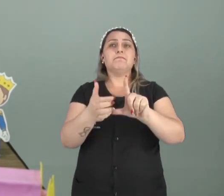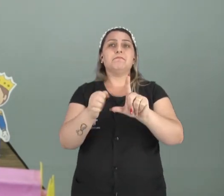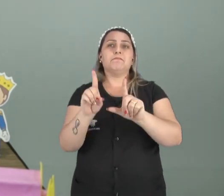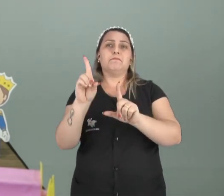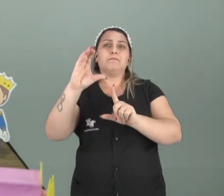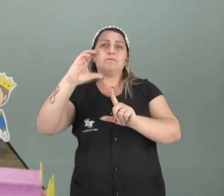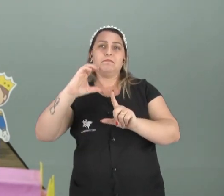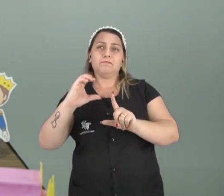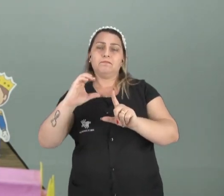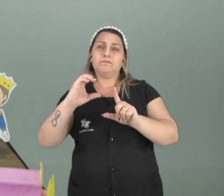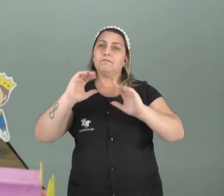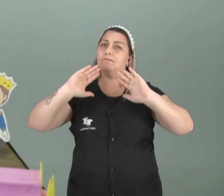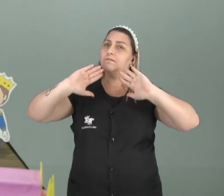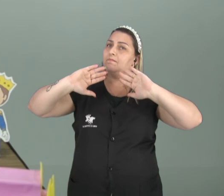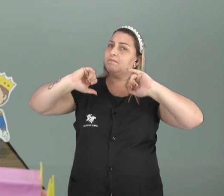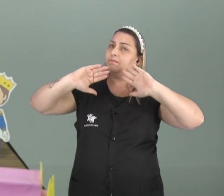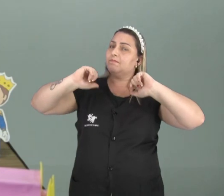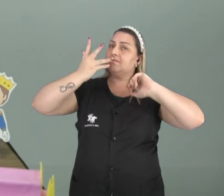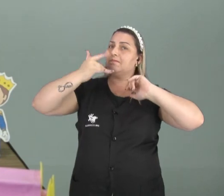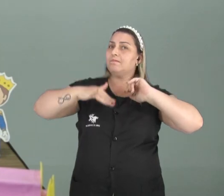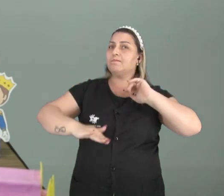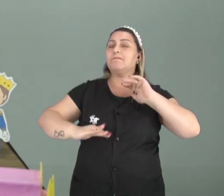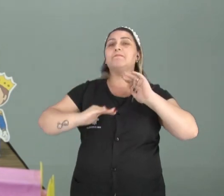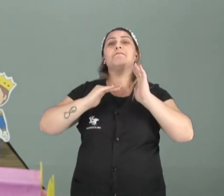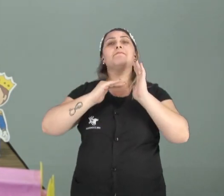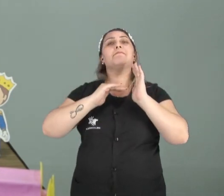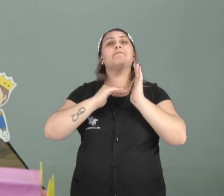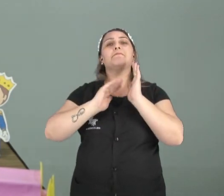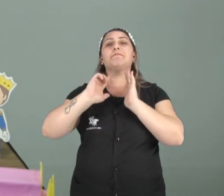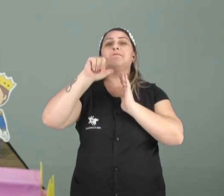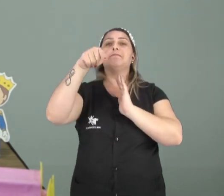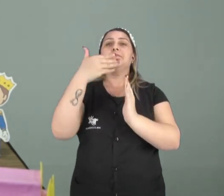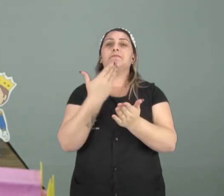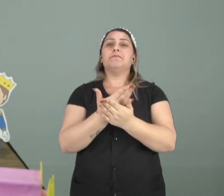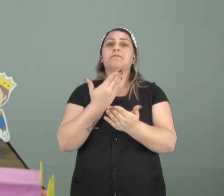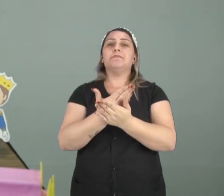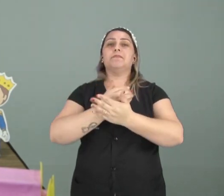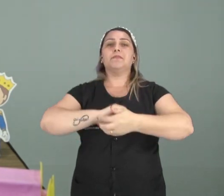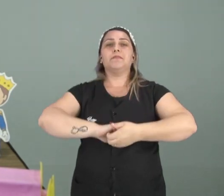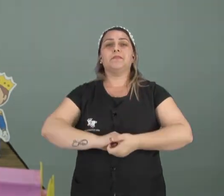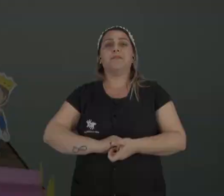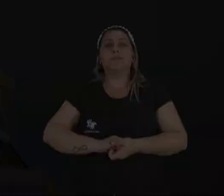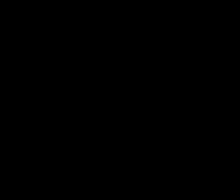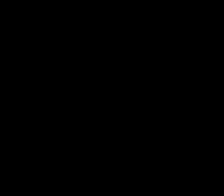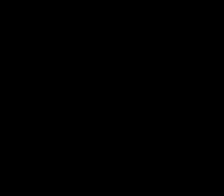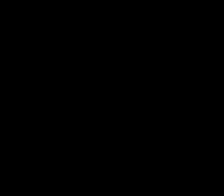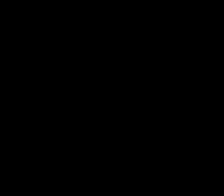acesse a plataforma Eduque. Tchau, tchau, crianças! Até a nossa próxima aula!